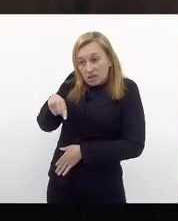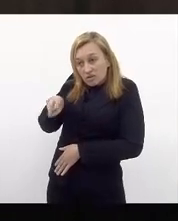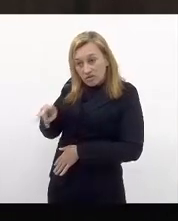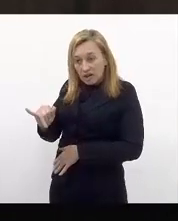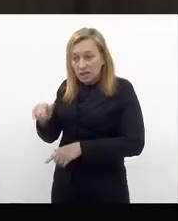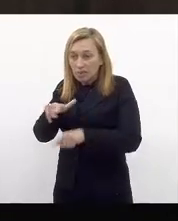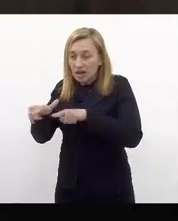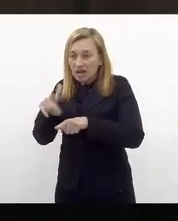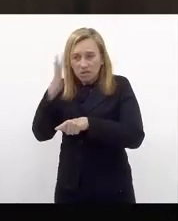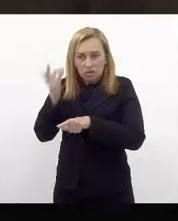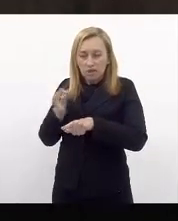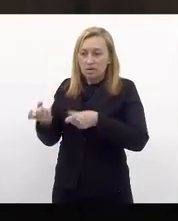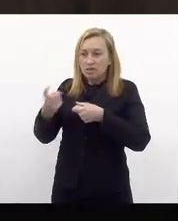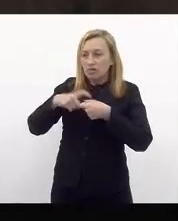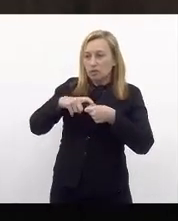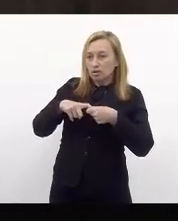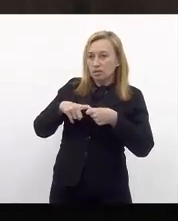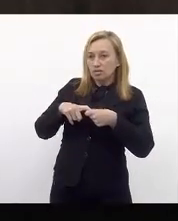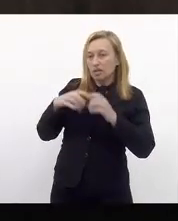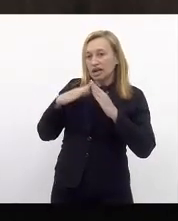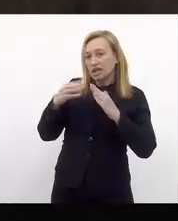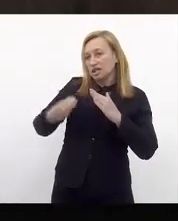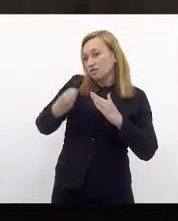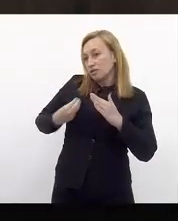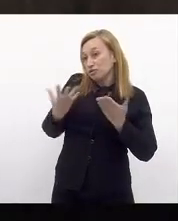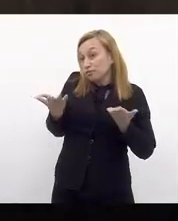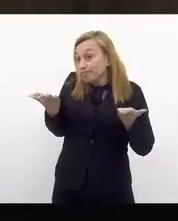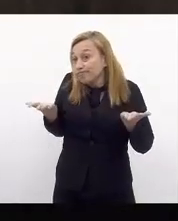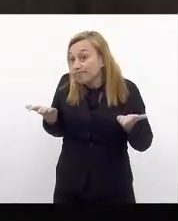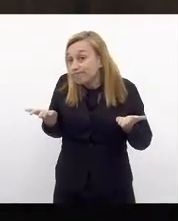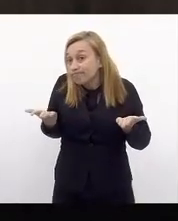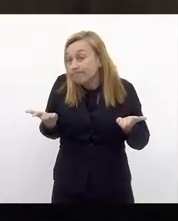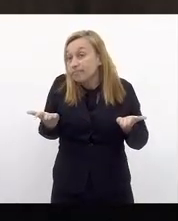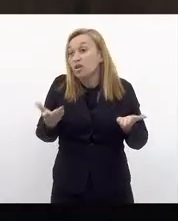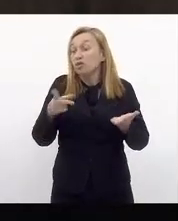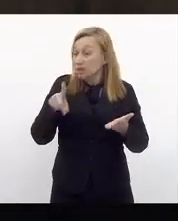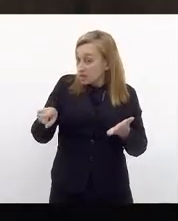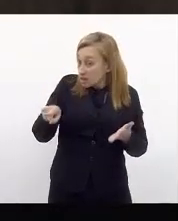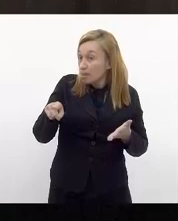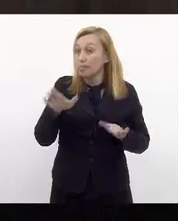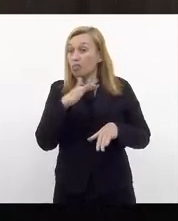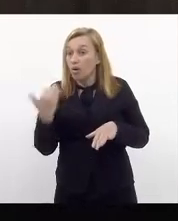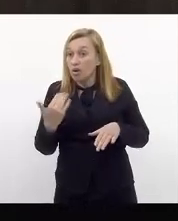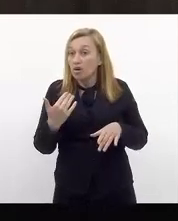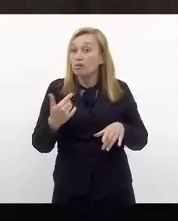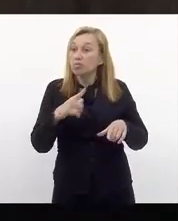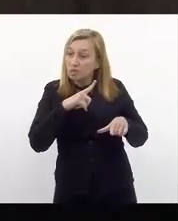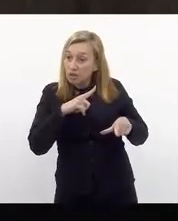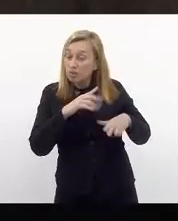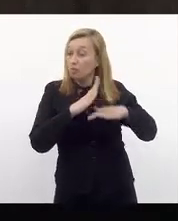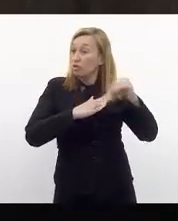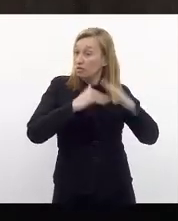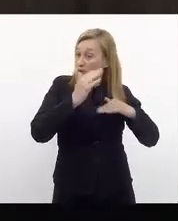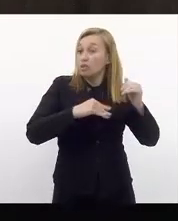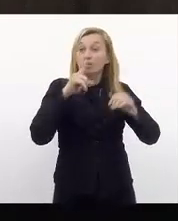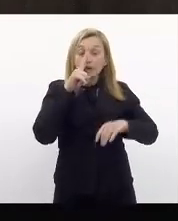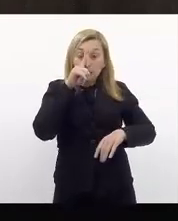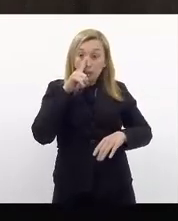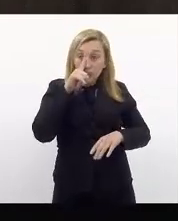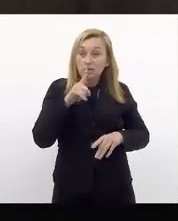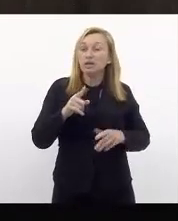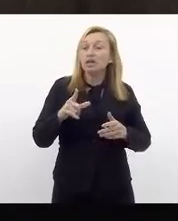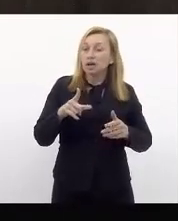noção se você volta para casa você morre por exercer uma profissão então é fundamental sim que nós tenhamos tratamento